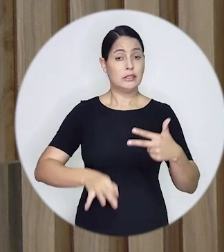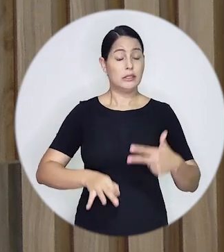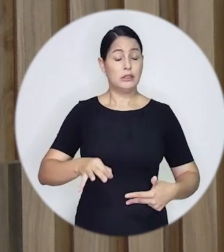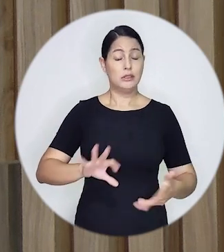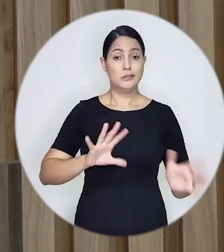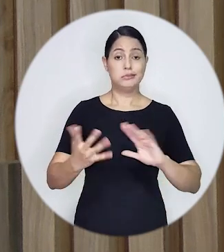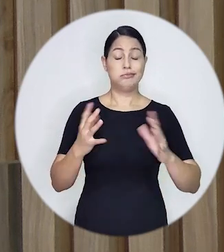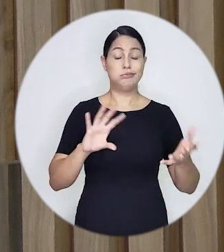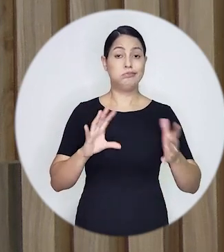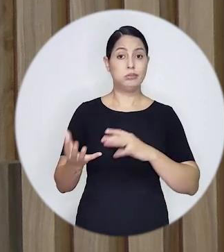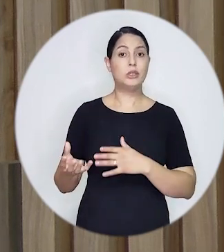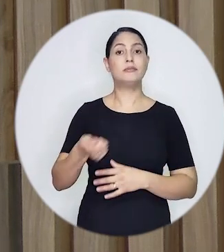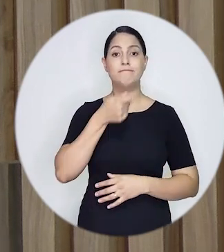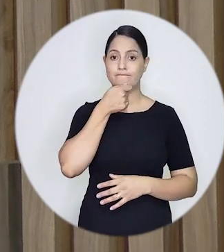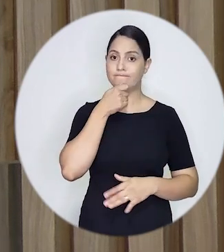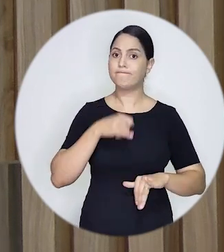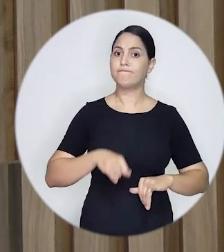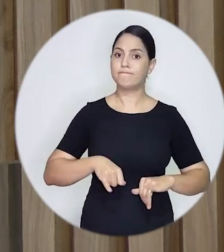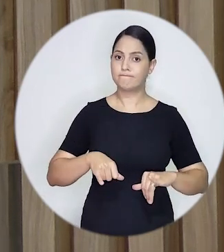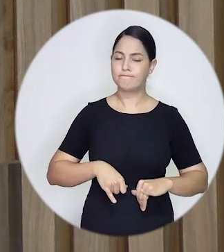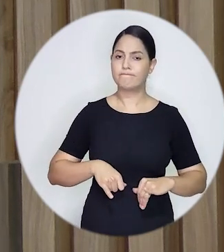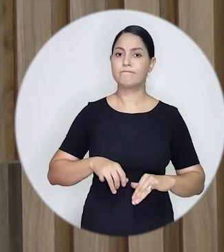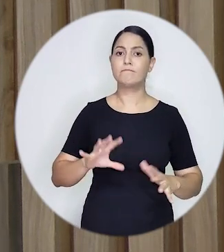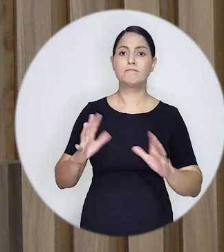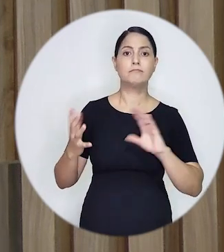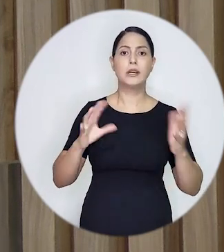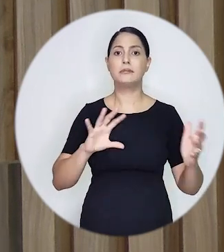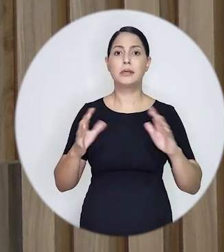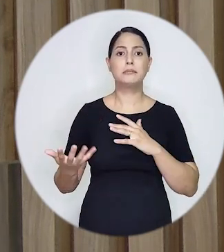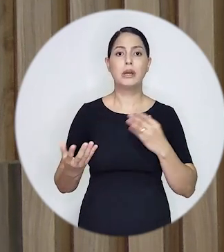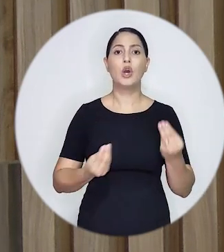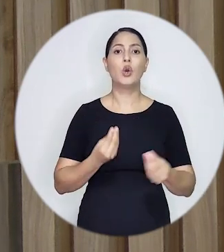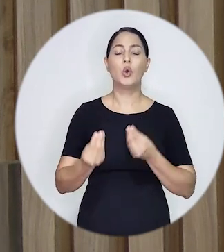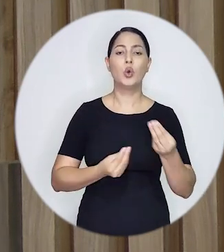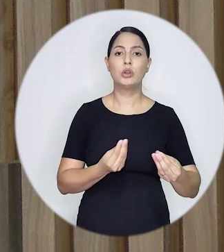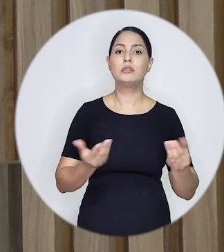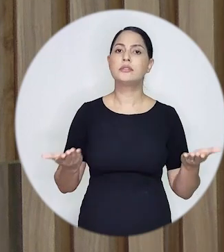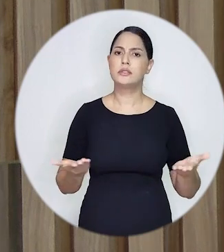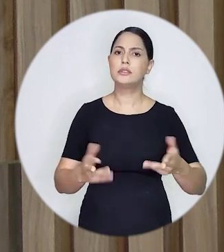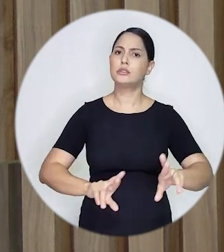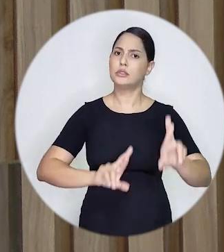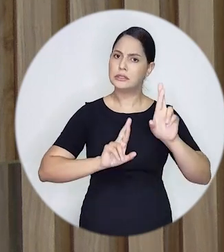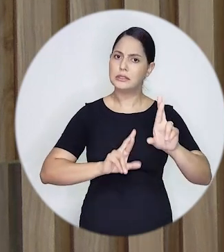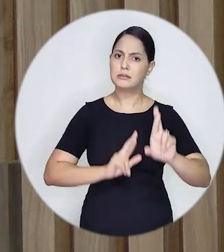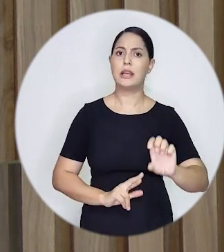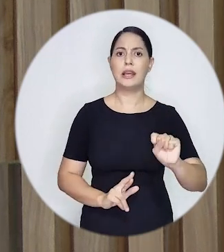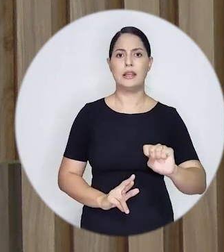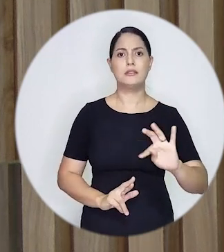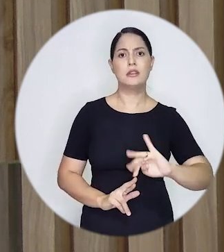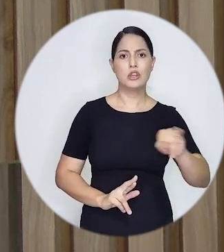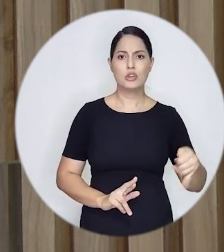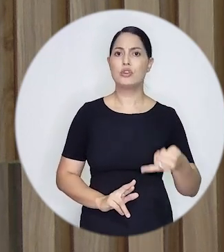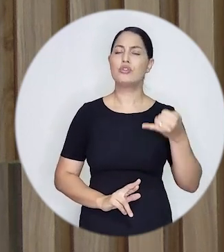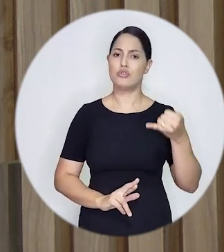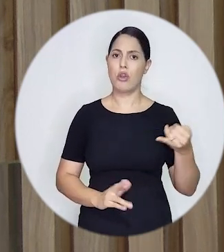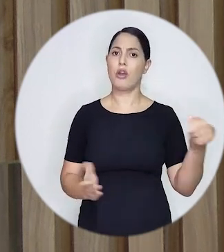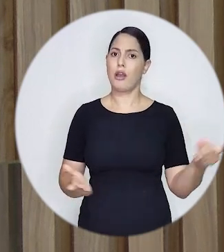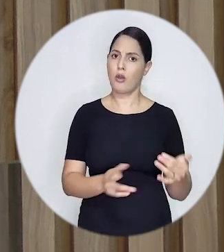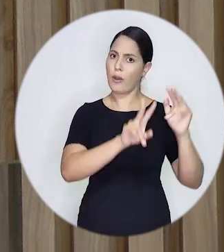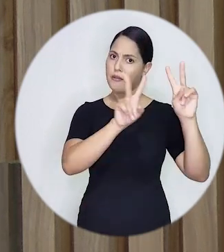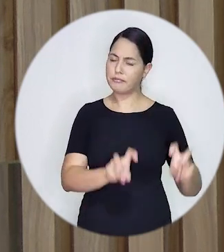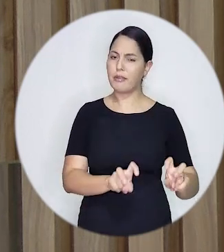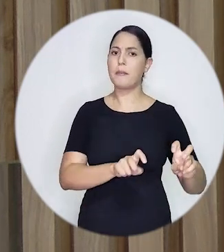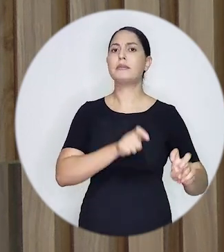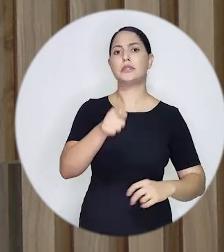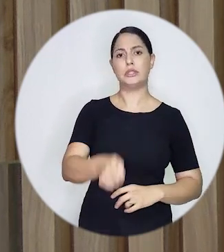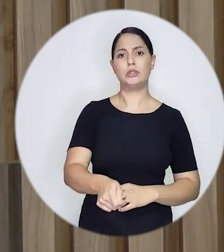que alegam um alto custo da importação como entrave para continuar o tratamento da enfermidade, como transtorno de ansiedade e insônia, sequelas